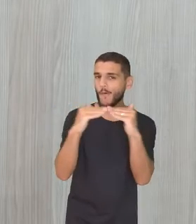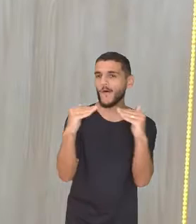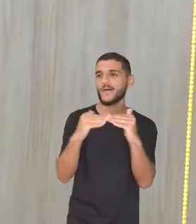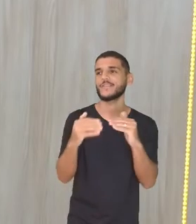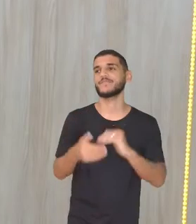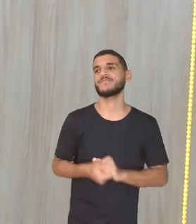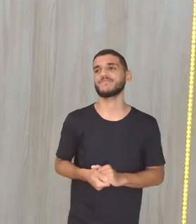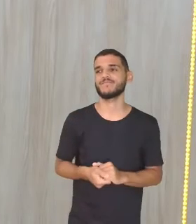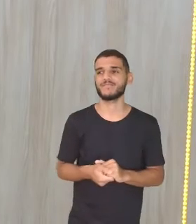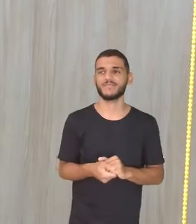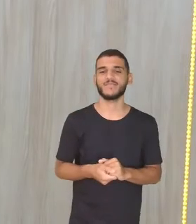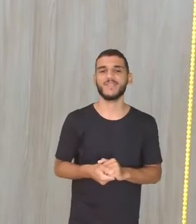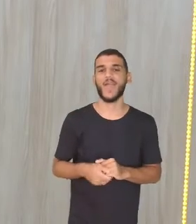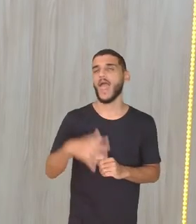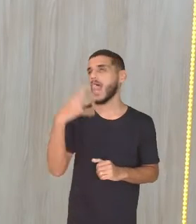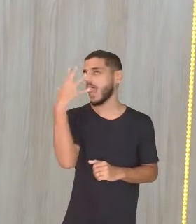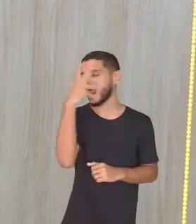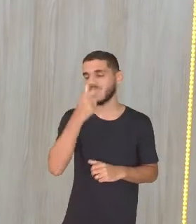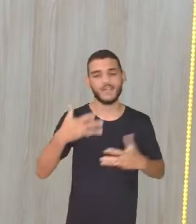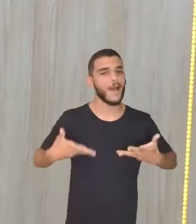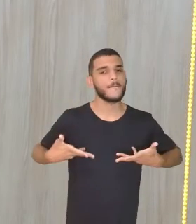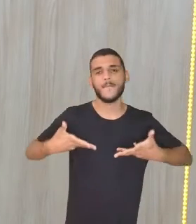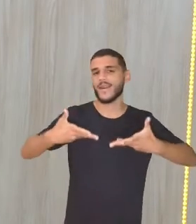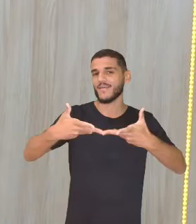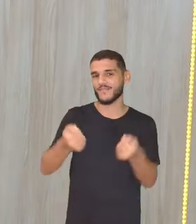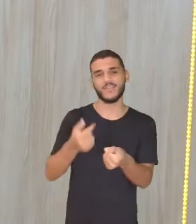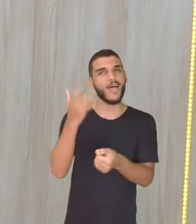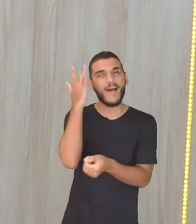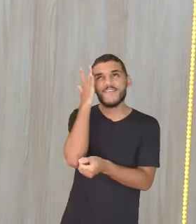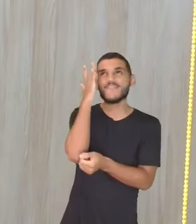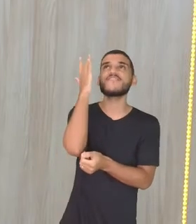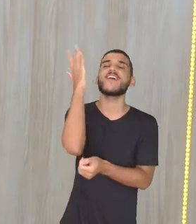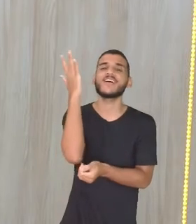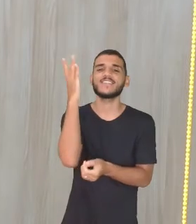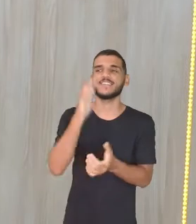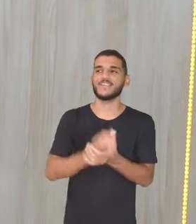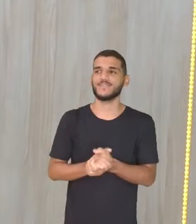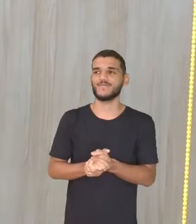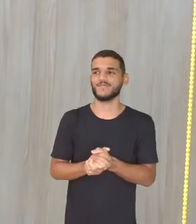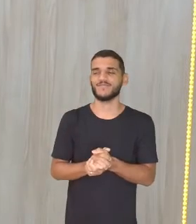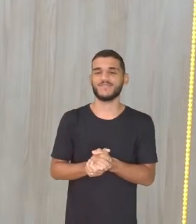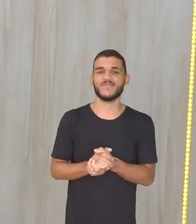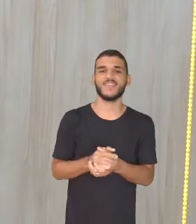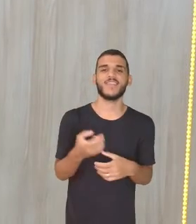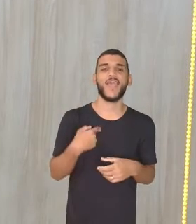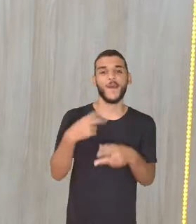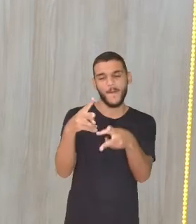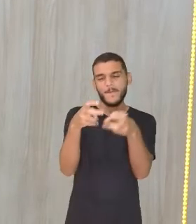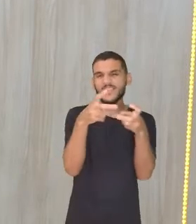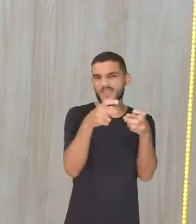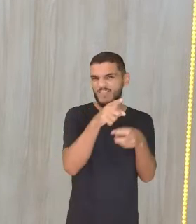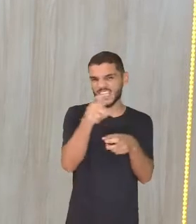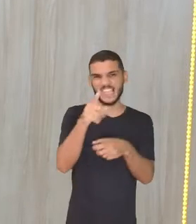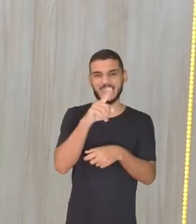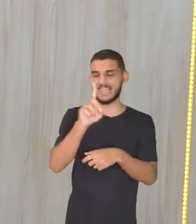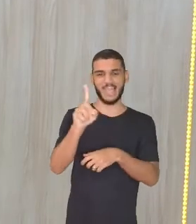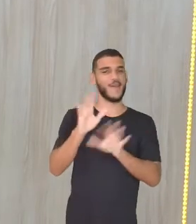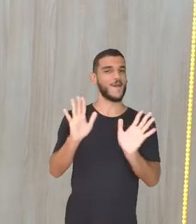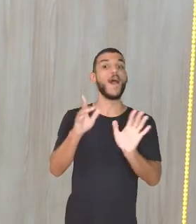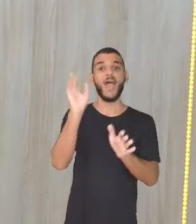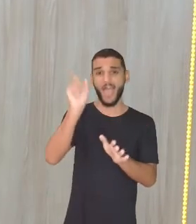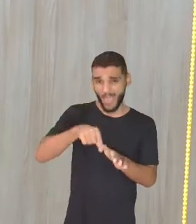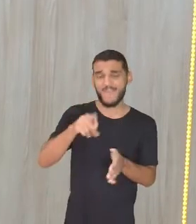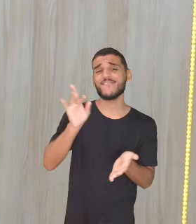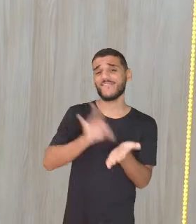a legal, a linda, a maravilhosa, a fácil. Ó, escutei daqui, viu? Que você disse que não. Mas